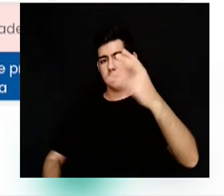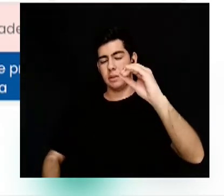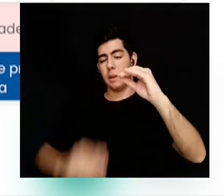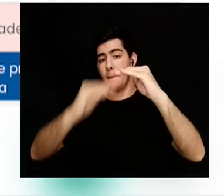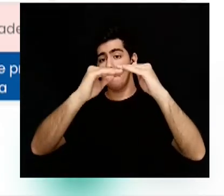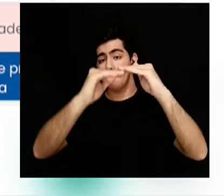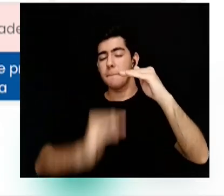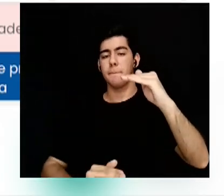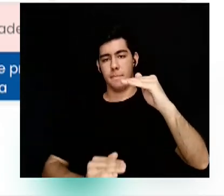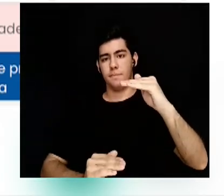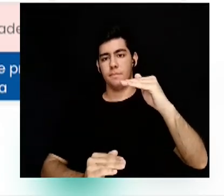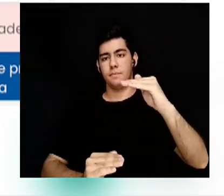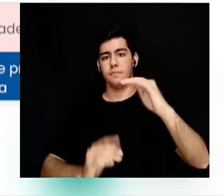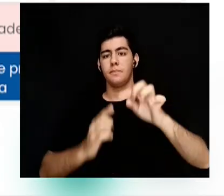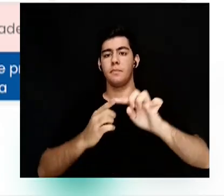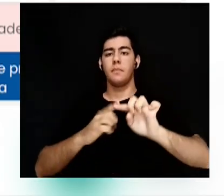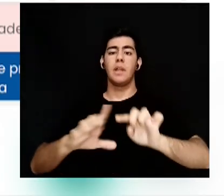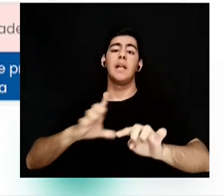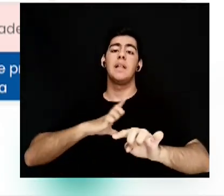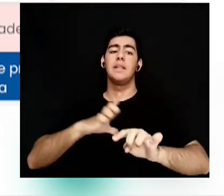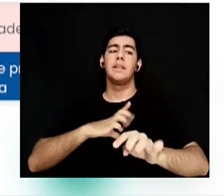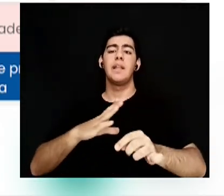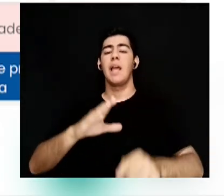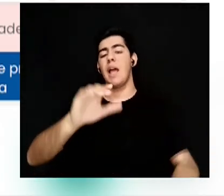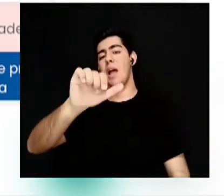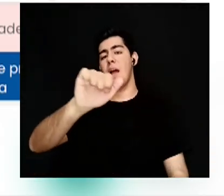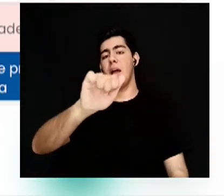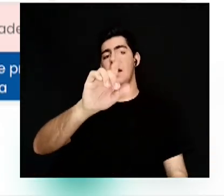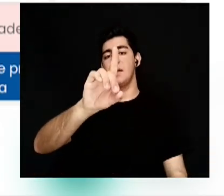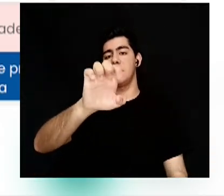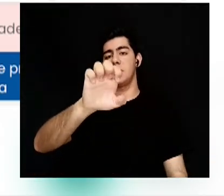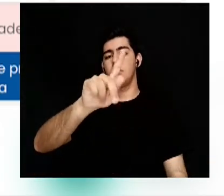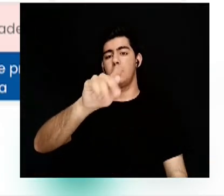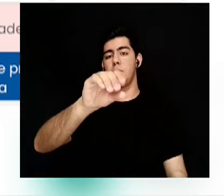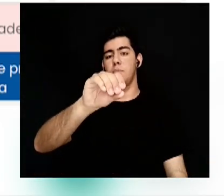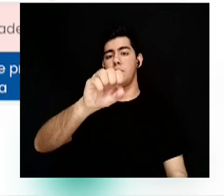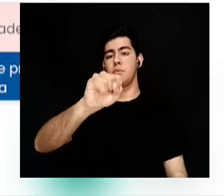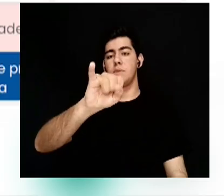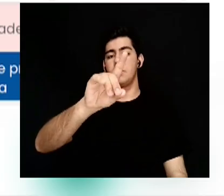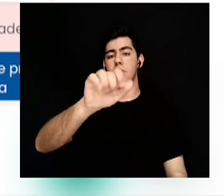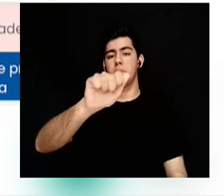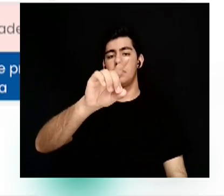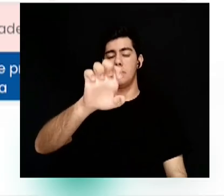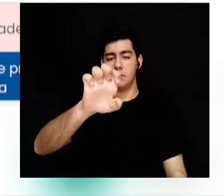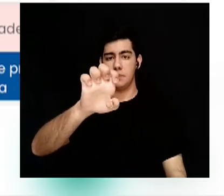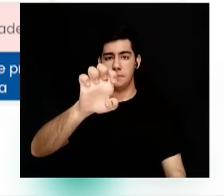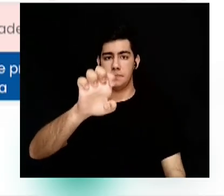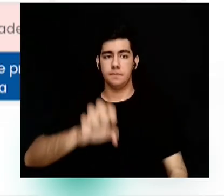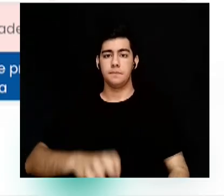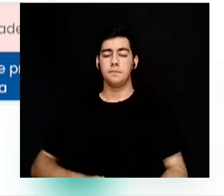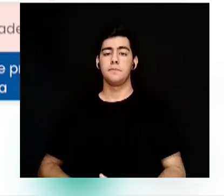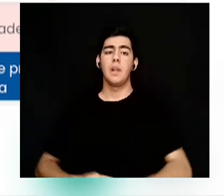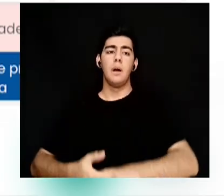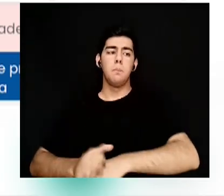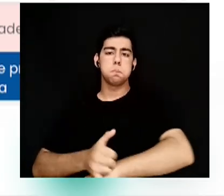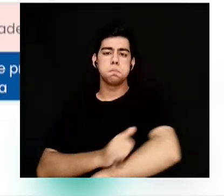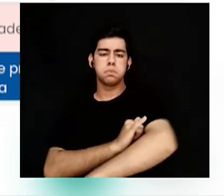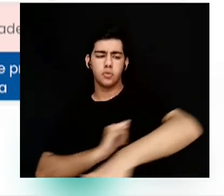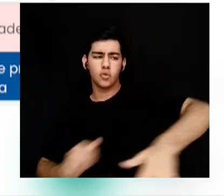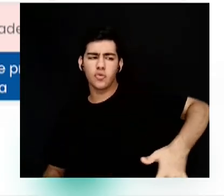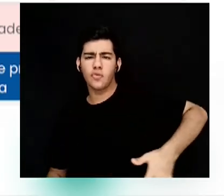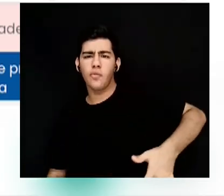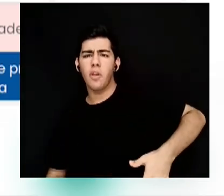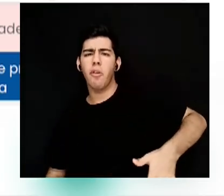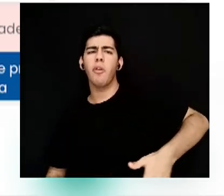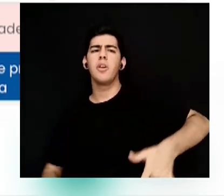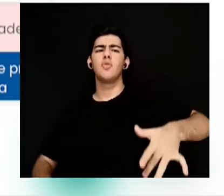de adiposidade, ou seja, excesso de gordura nas vísceras, gordura no fígado, gordura no pâncreas, gordura